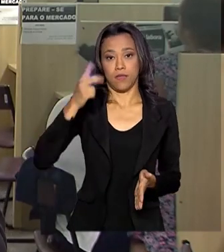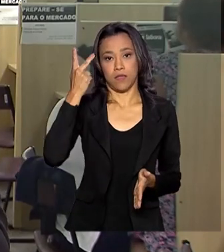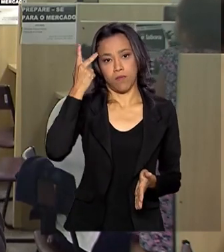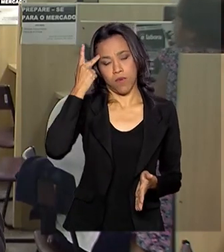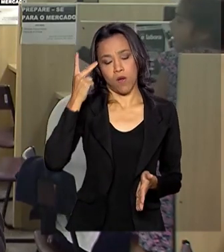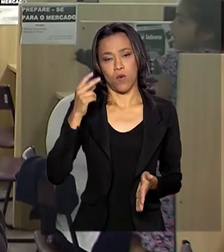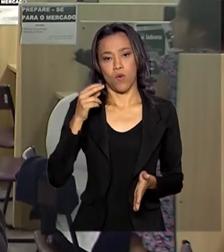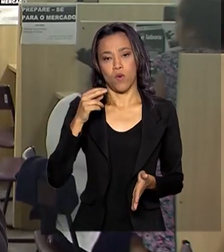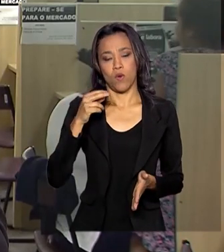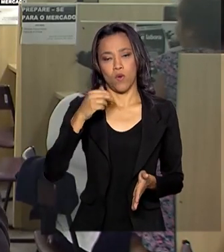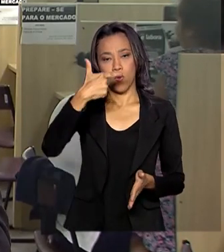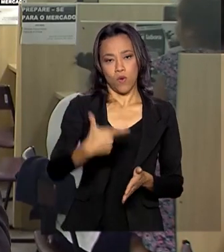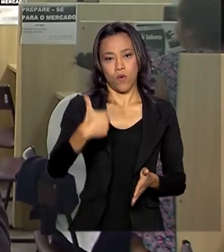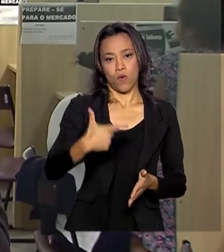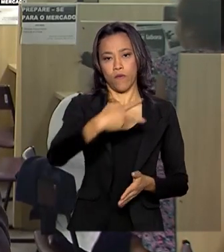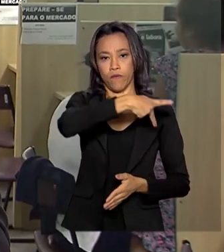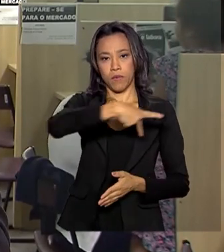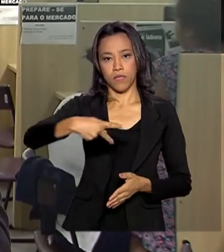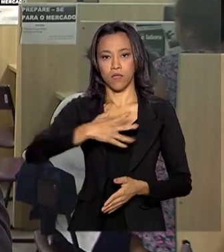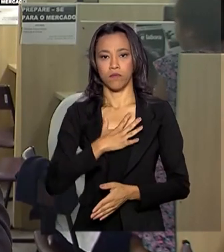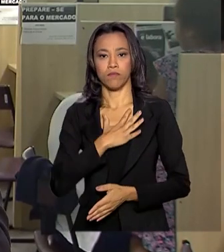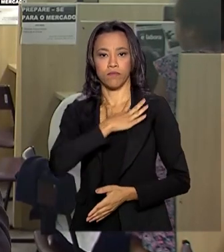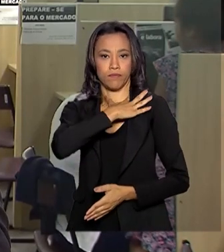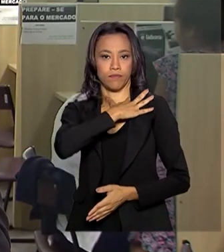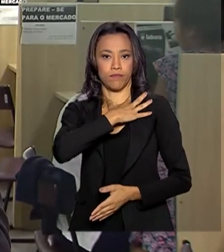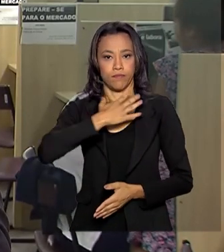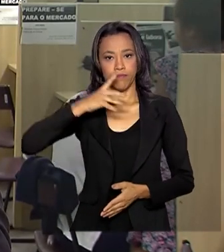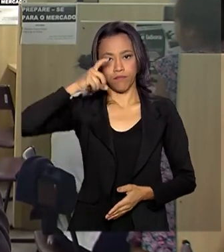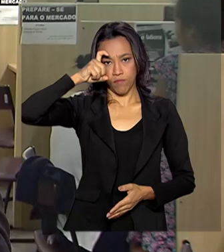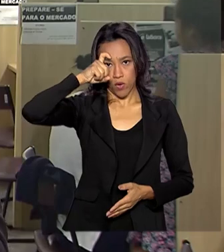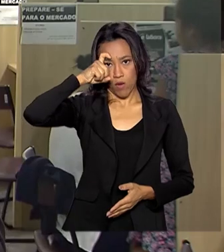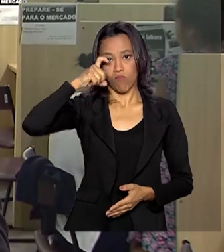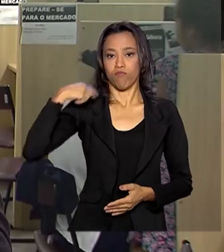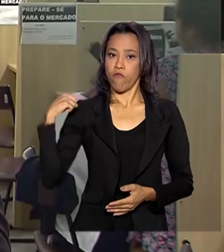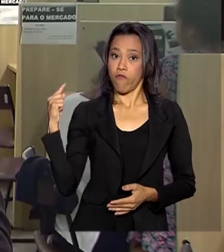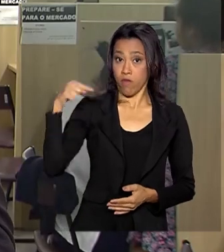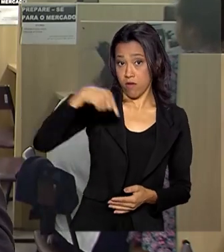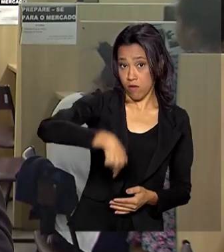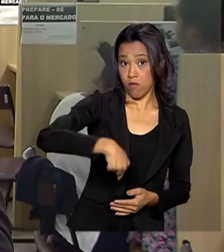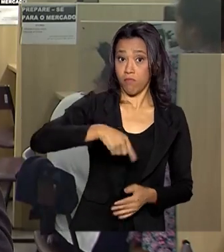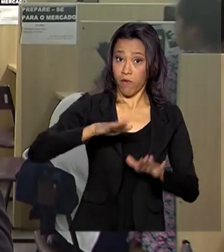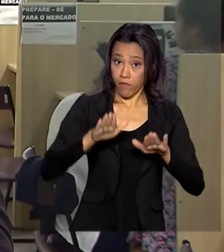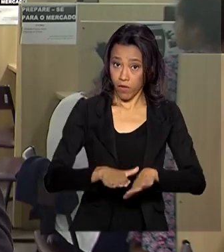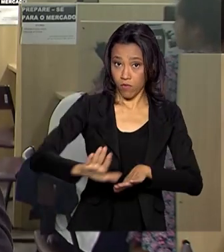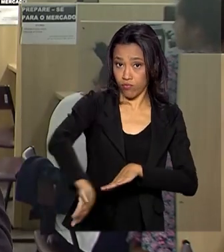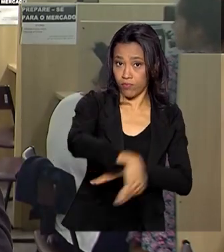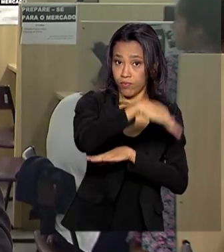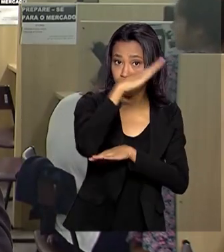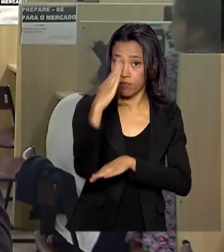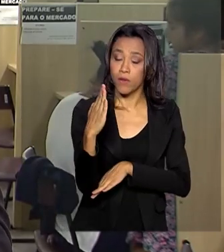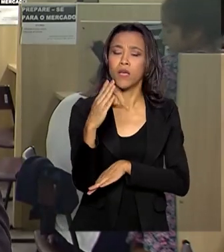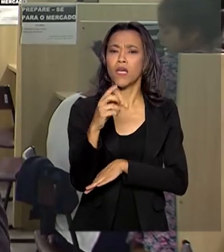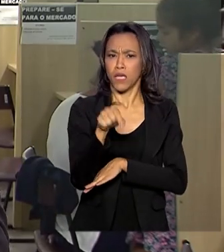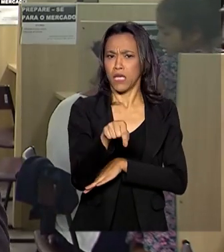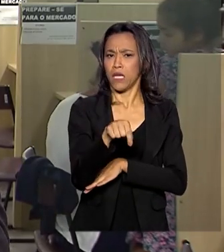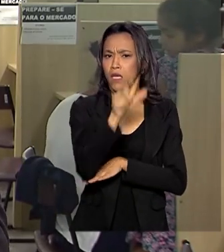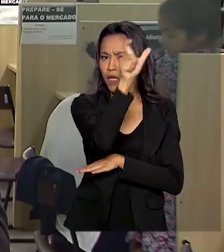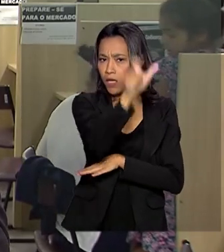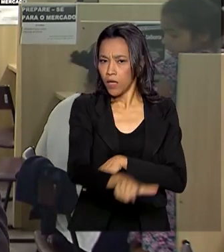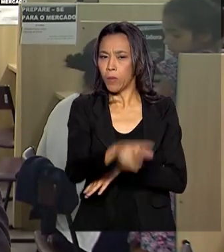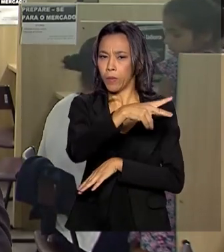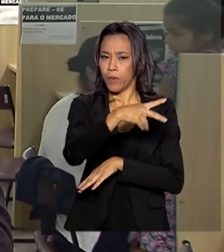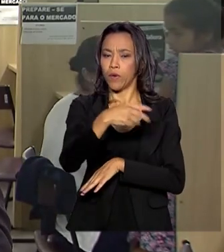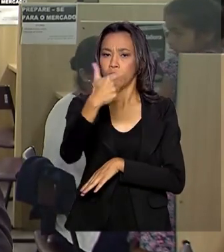o vice-presidente da República, general Hamilton Mourão, esteve para passar todo o dia e foi até a sede da Federação